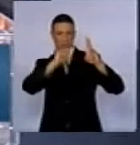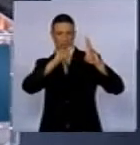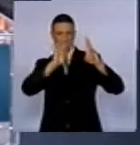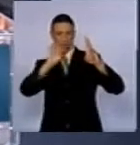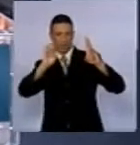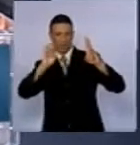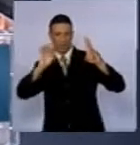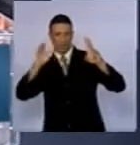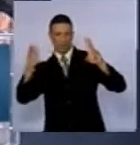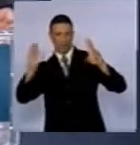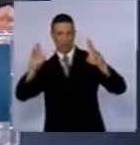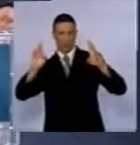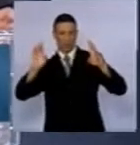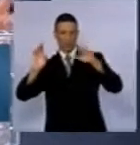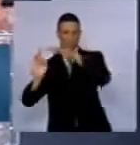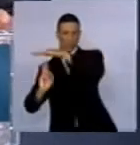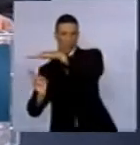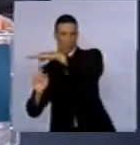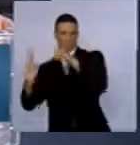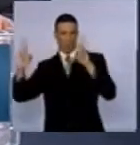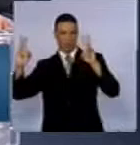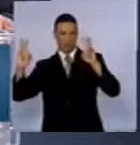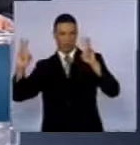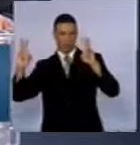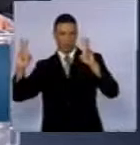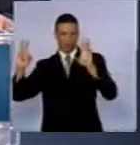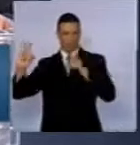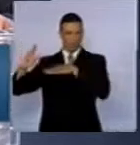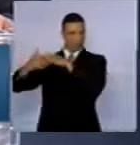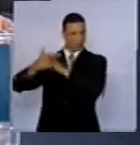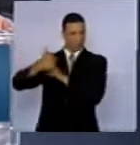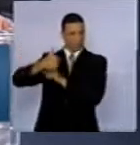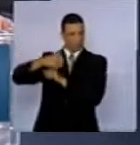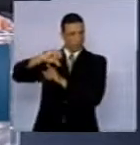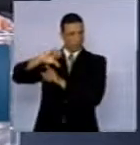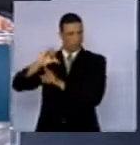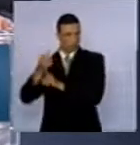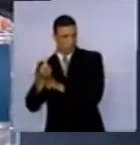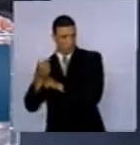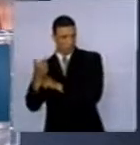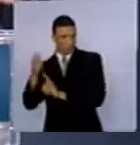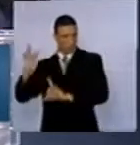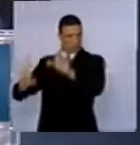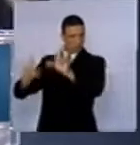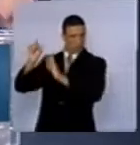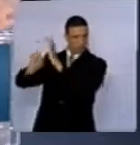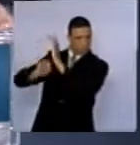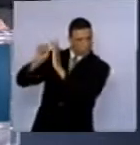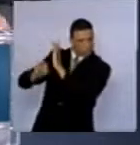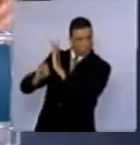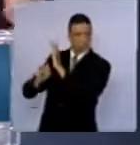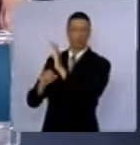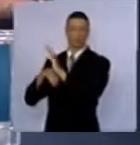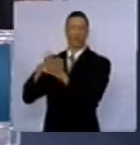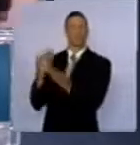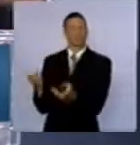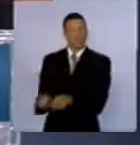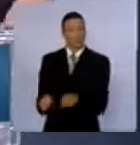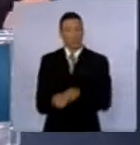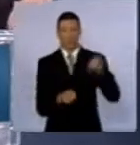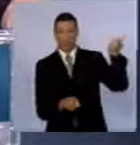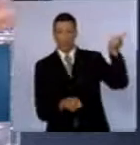em 36 episódios, já filmada em película em 62. Mais ou menos na mesma época, os Estados Unidos